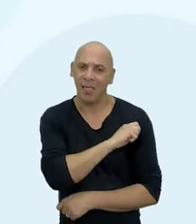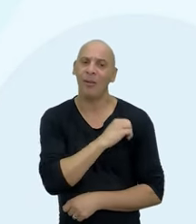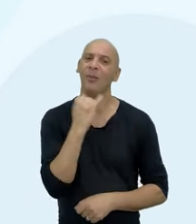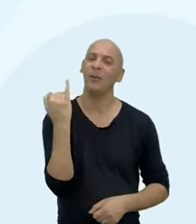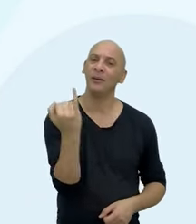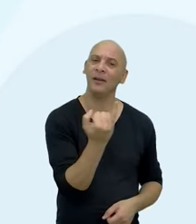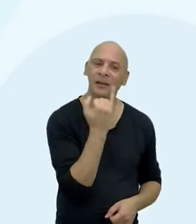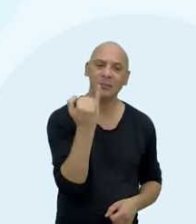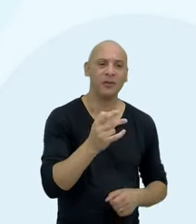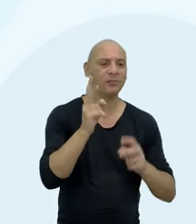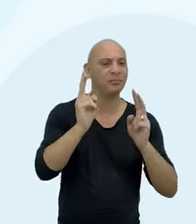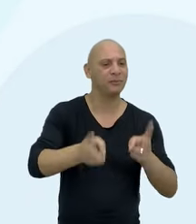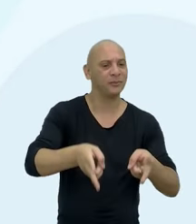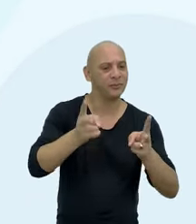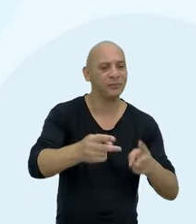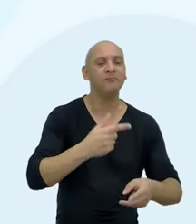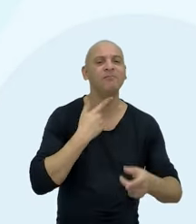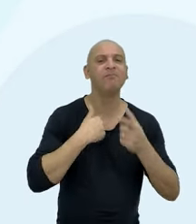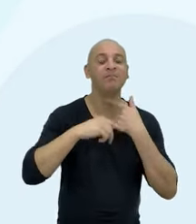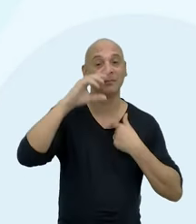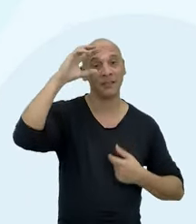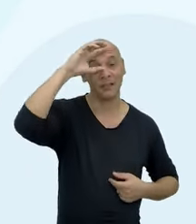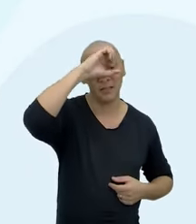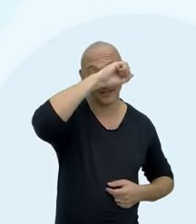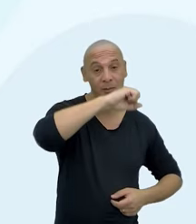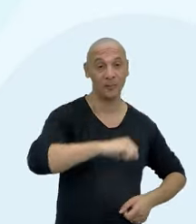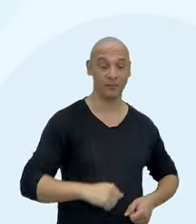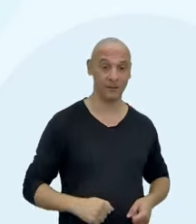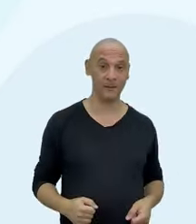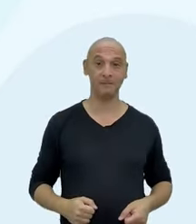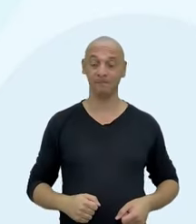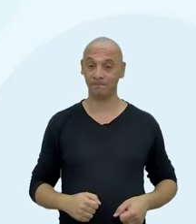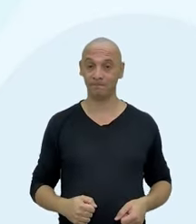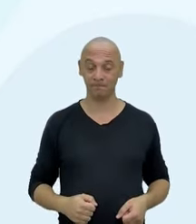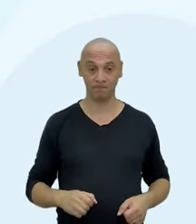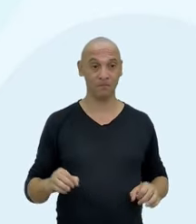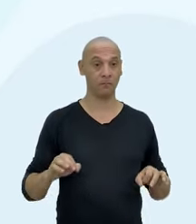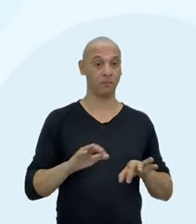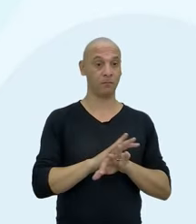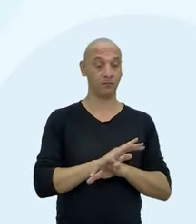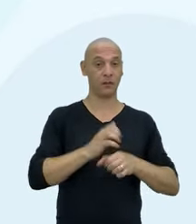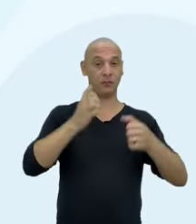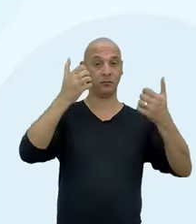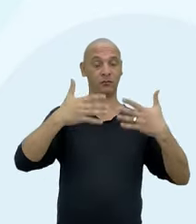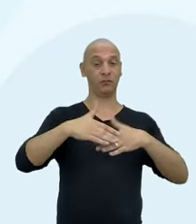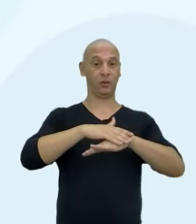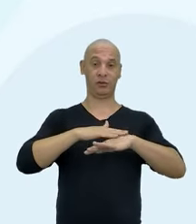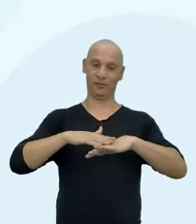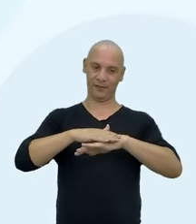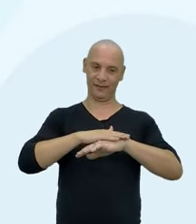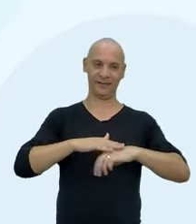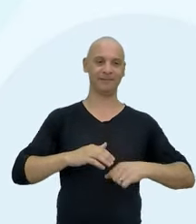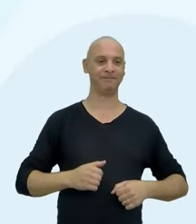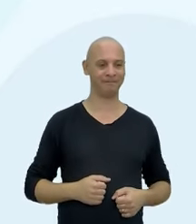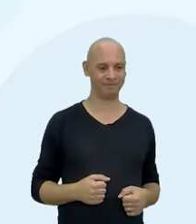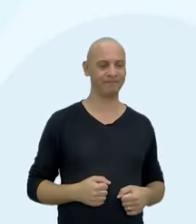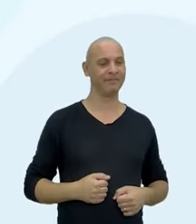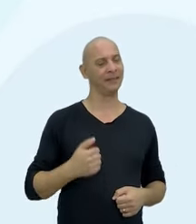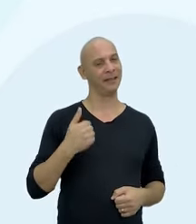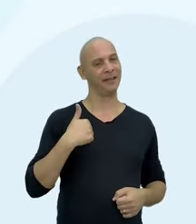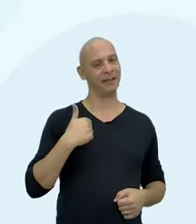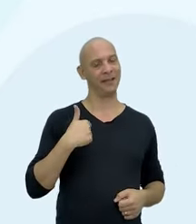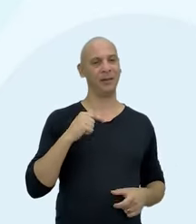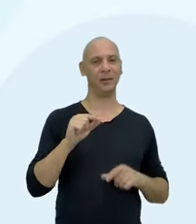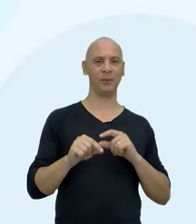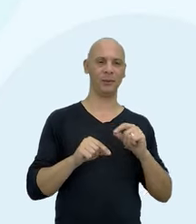tempo todo com a vontade de ir Oi gente eu quero dizer para vocês aqui encerrando já basta bate-papo é eu